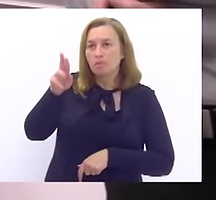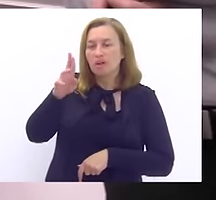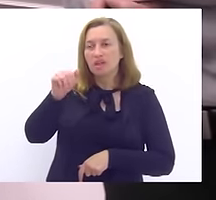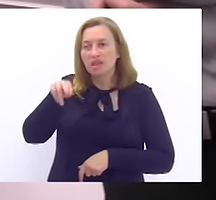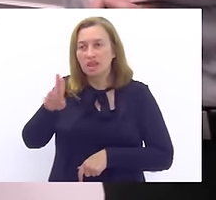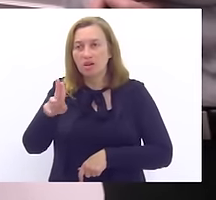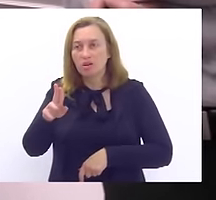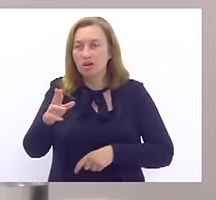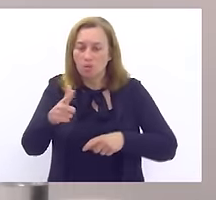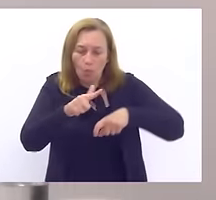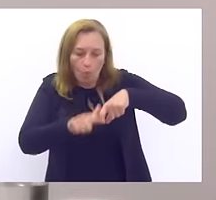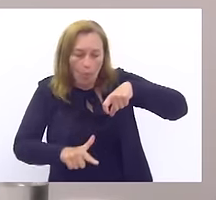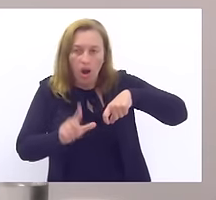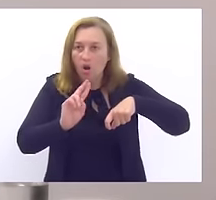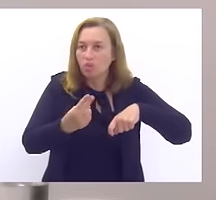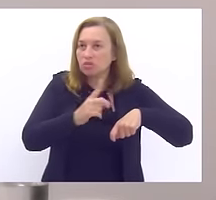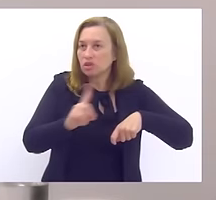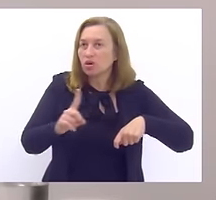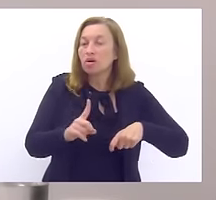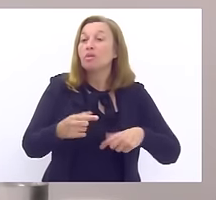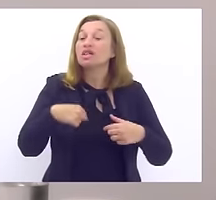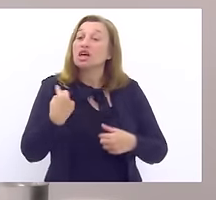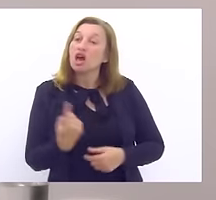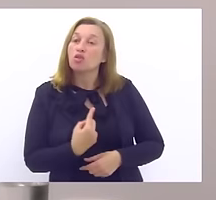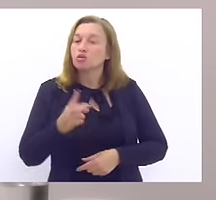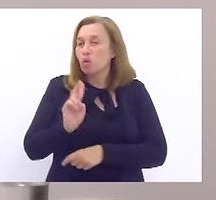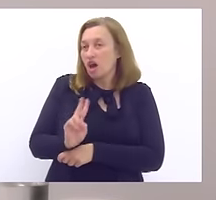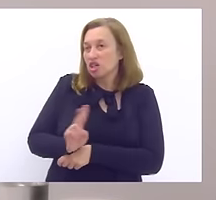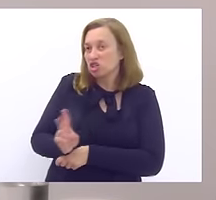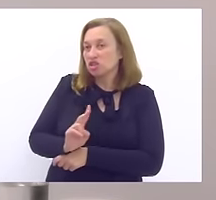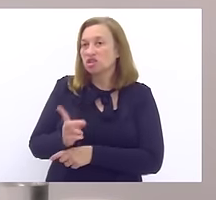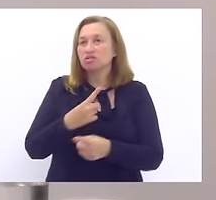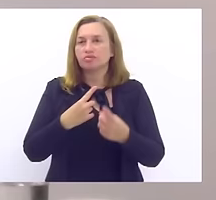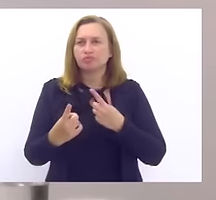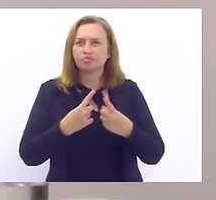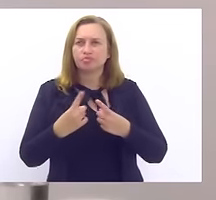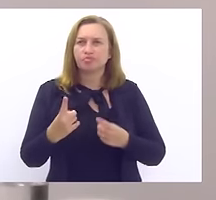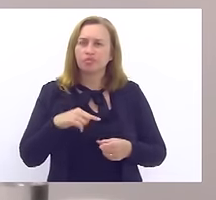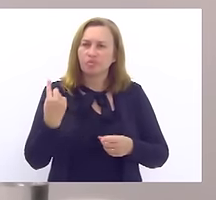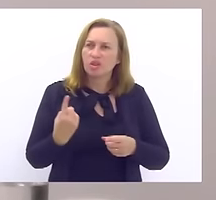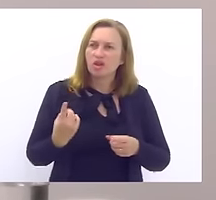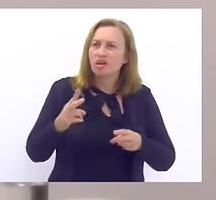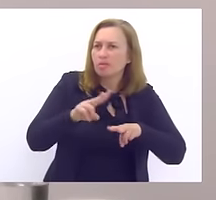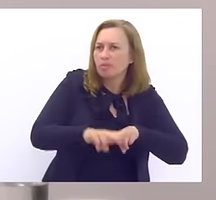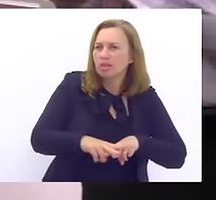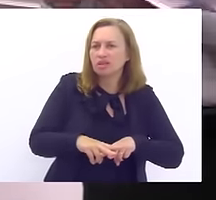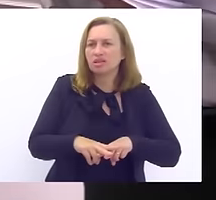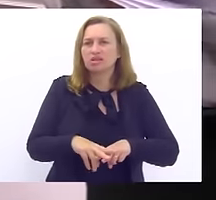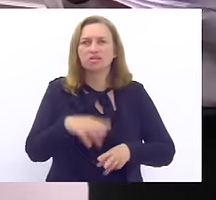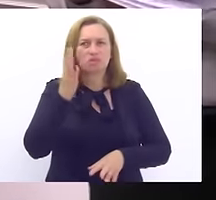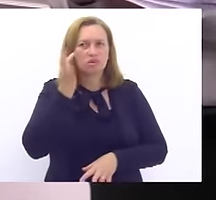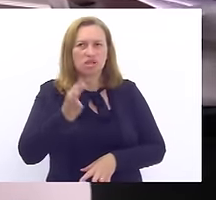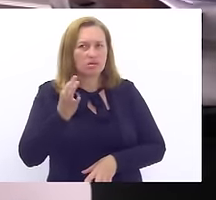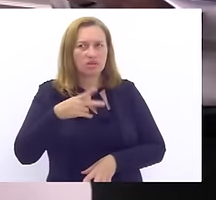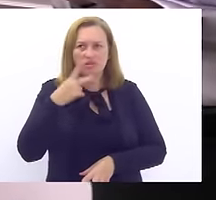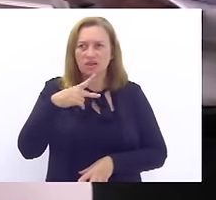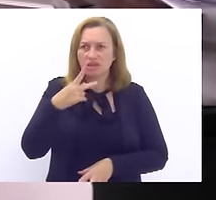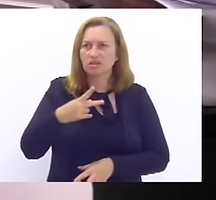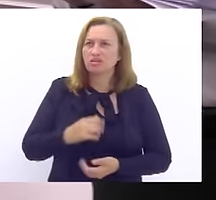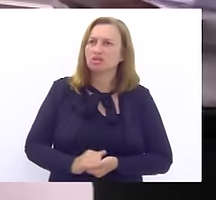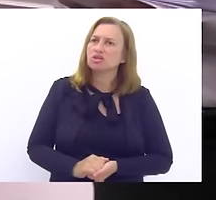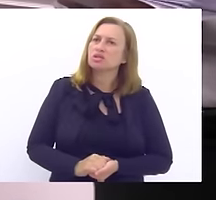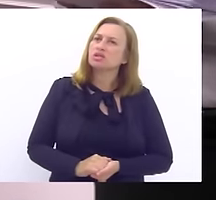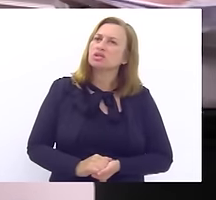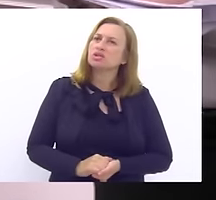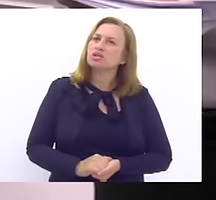a senhora não tem competência a senhora tem competência para atuar a senhora não sabe que a senhora tá falando Aliás foi extremamente